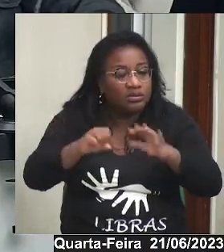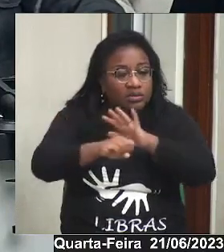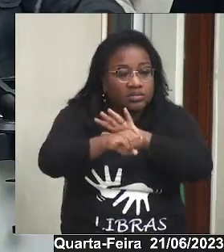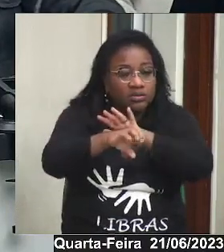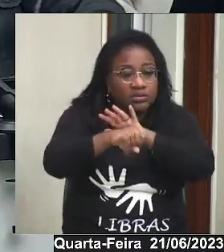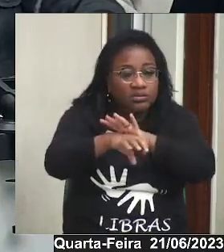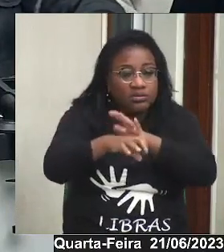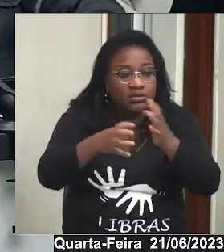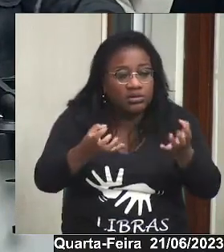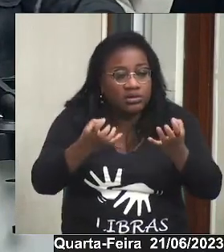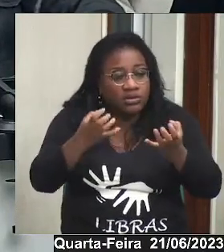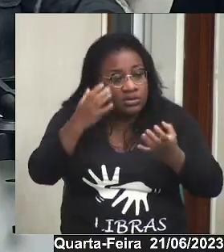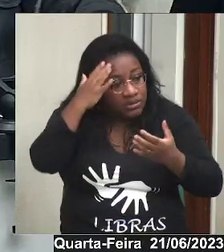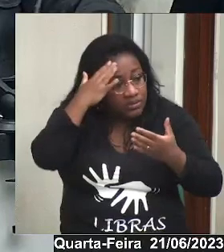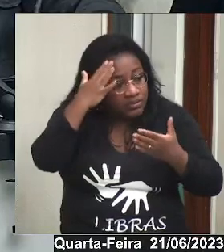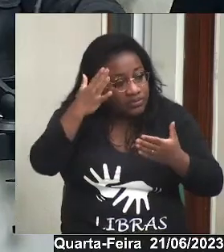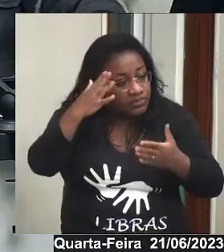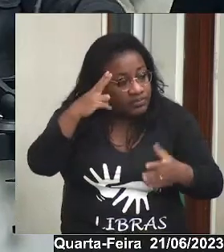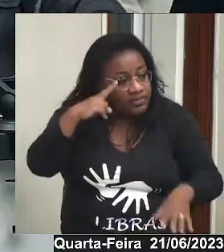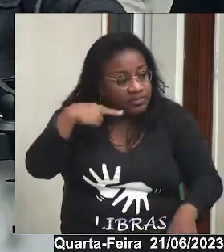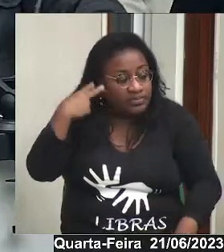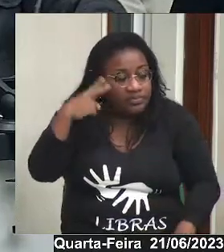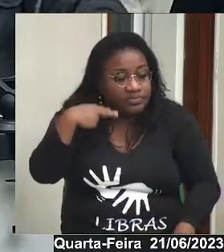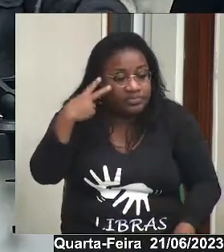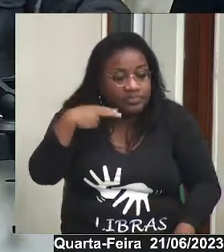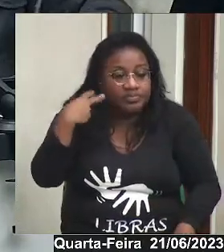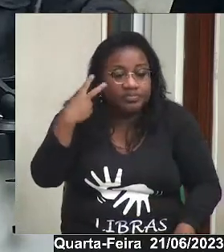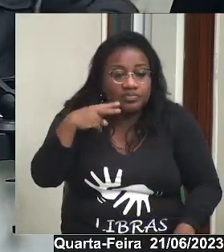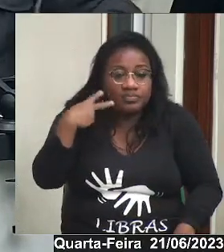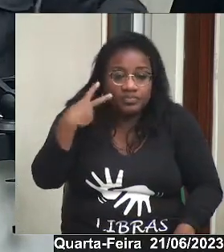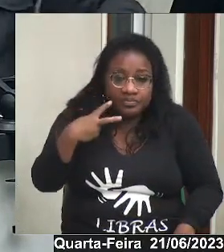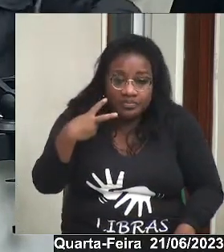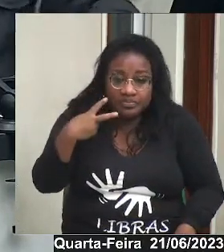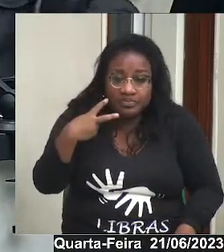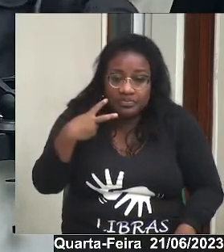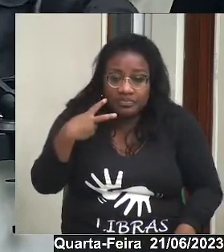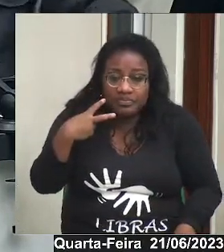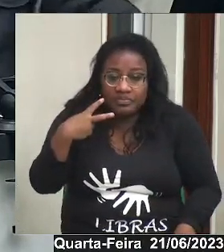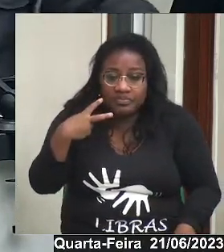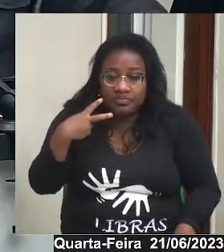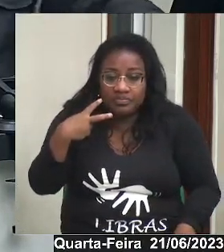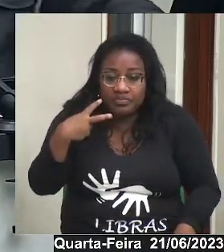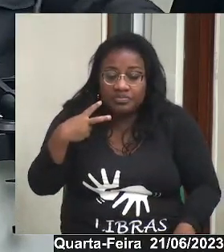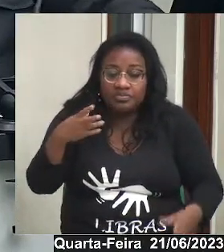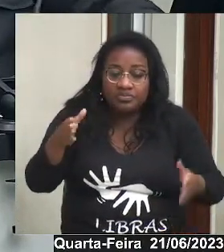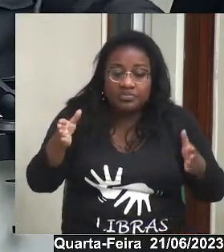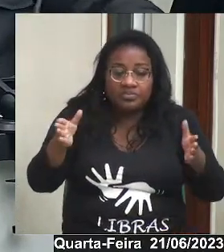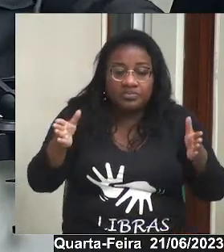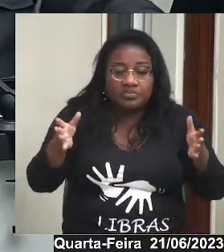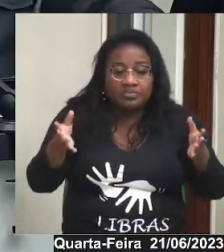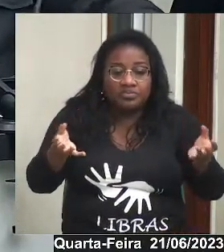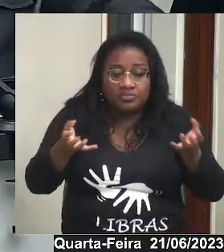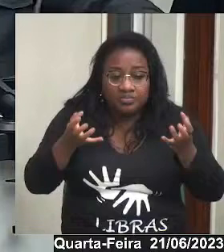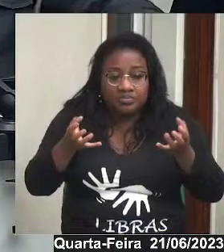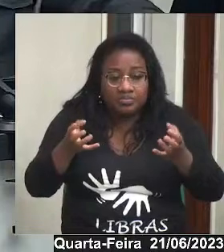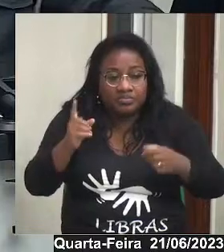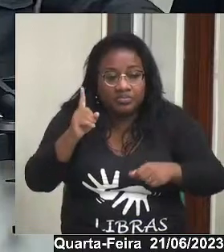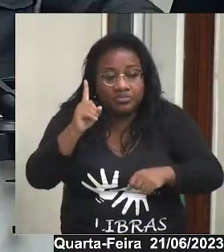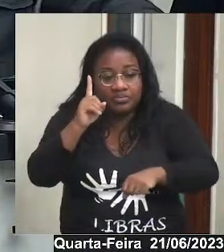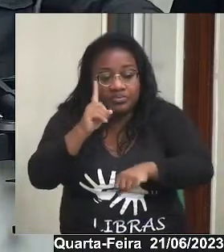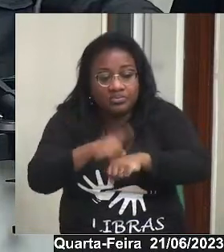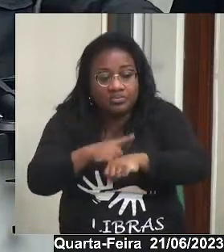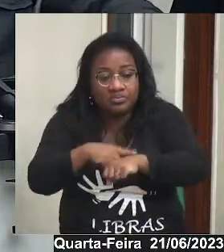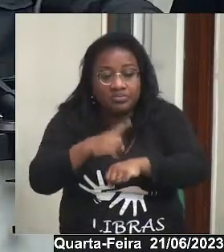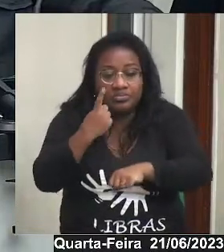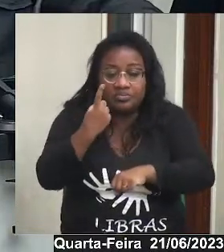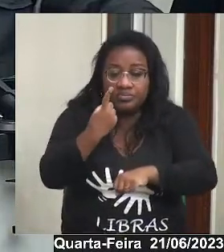missa da Câmara e eu quero agradecer aos vereadores, né, que sobre os artesões aí, para os comerciantes expandir as mesas no